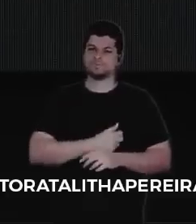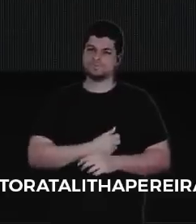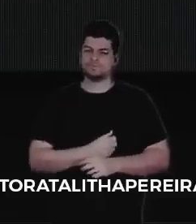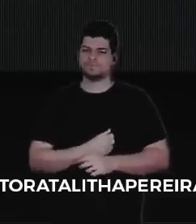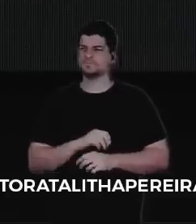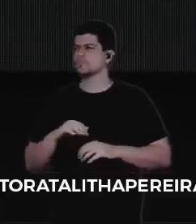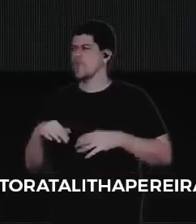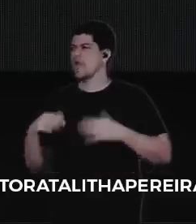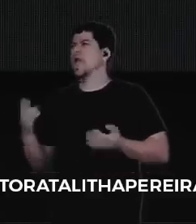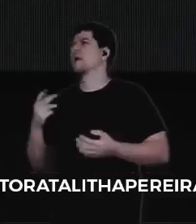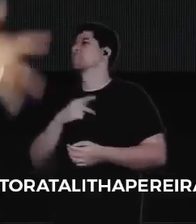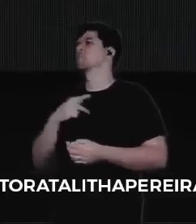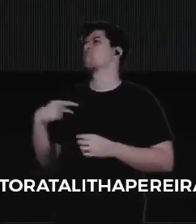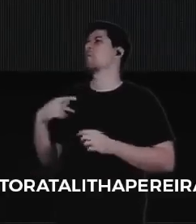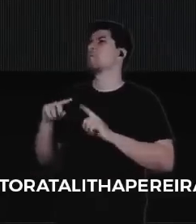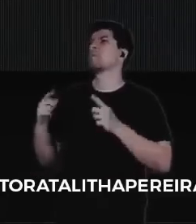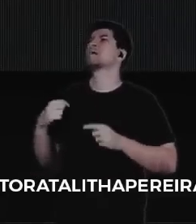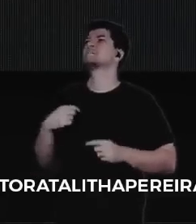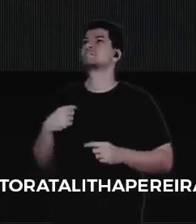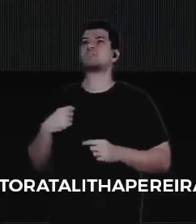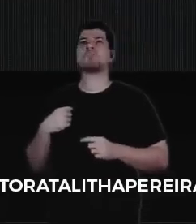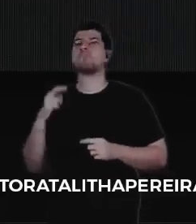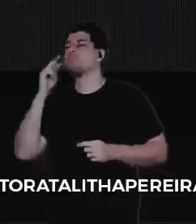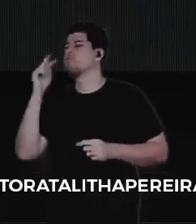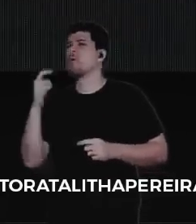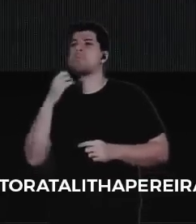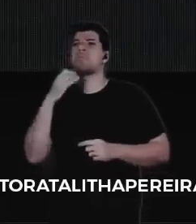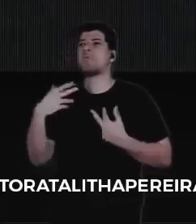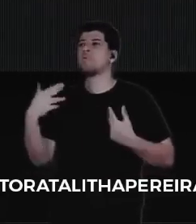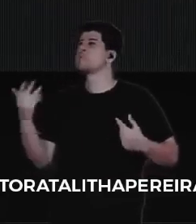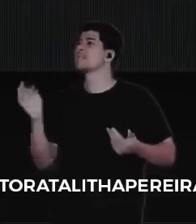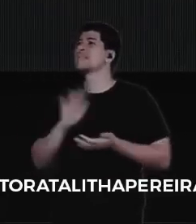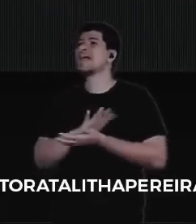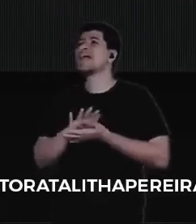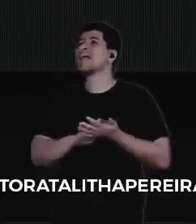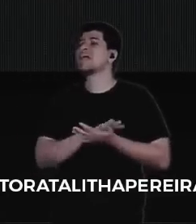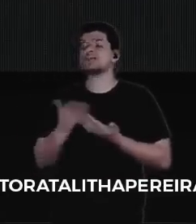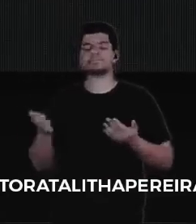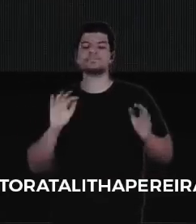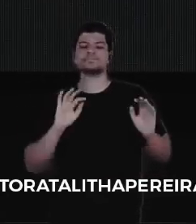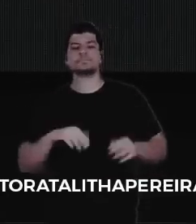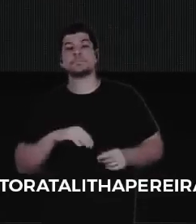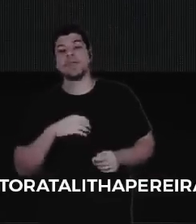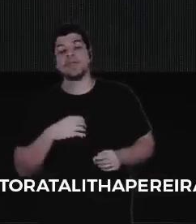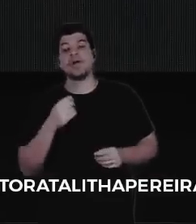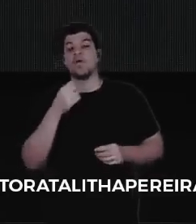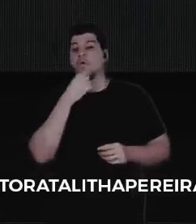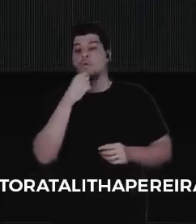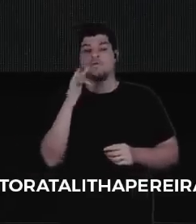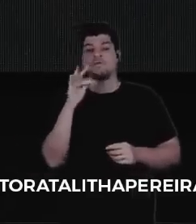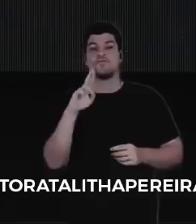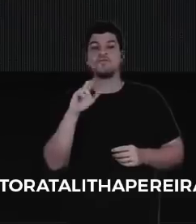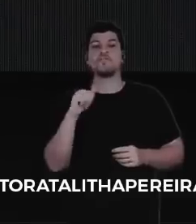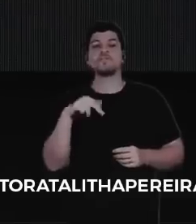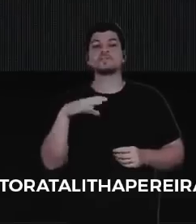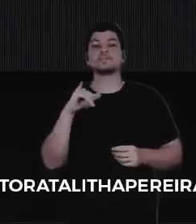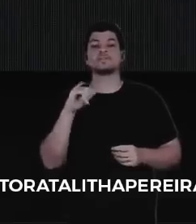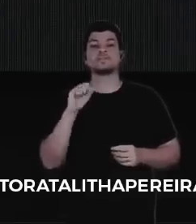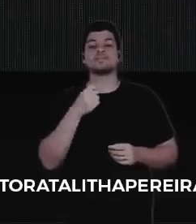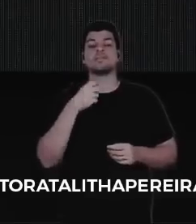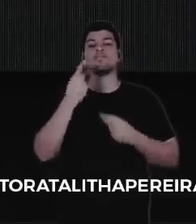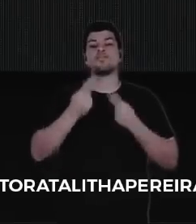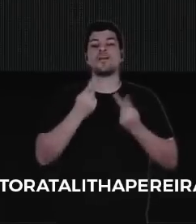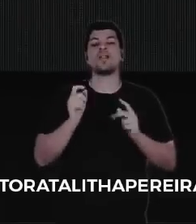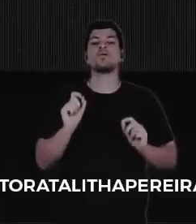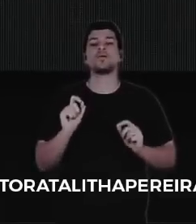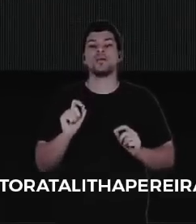Ah, pastor, mas eu não vejo nada de bom na minha vida. Vamos lá. Francis Bacon disse assim: um homem sábio cria mais